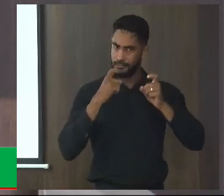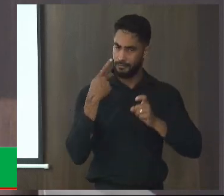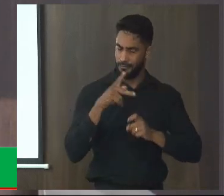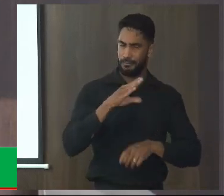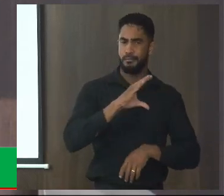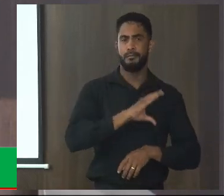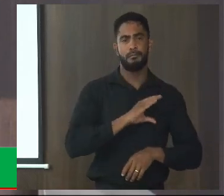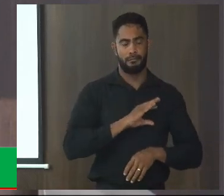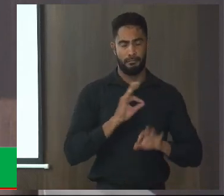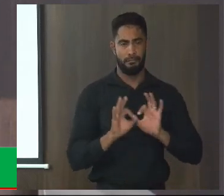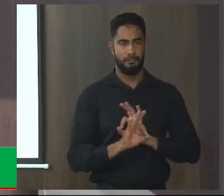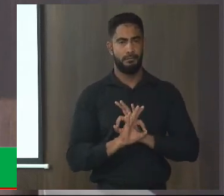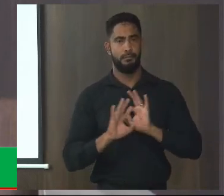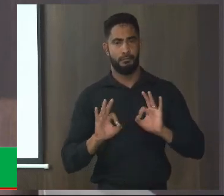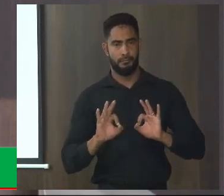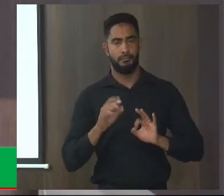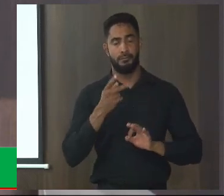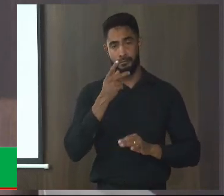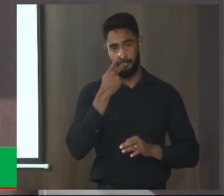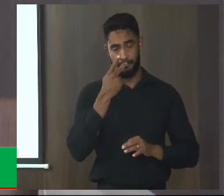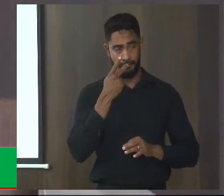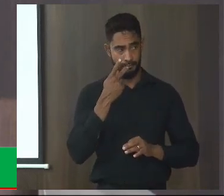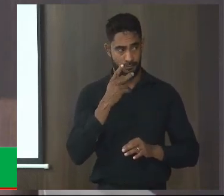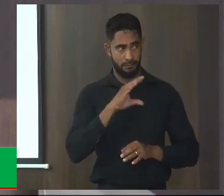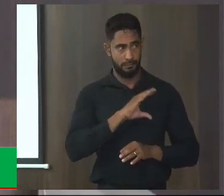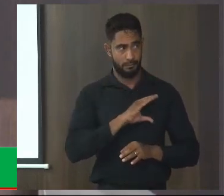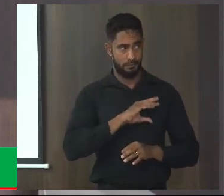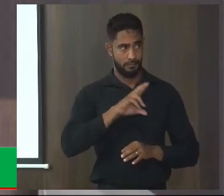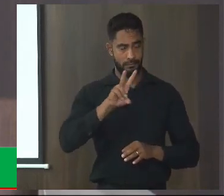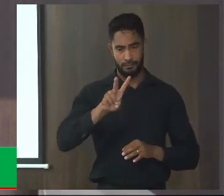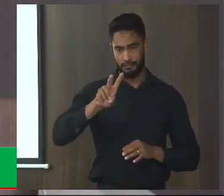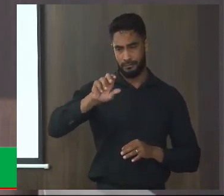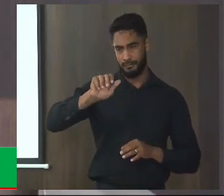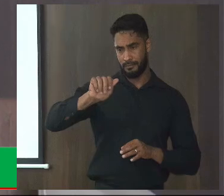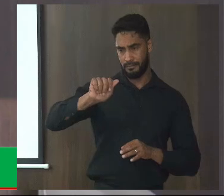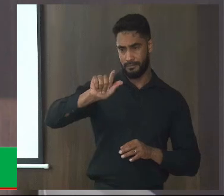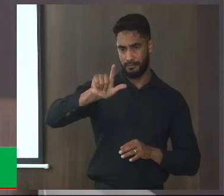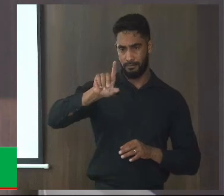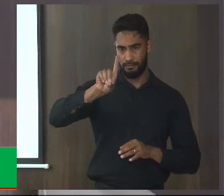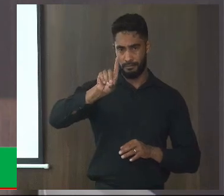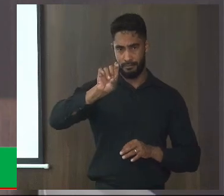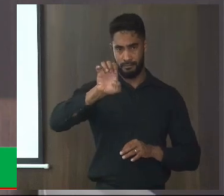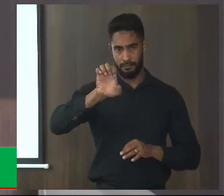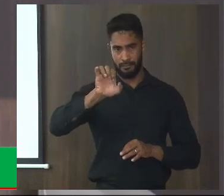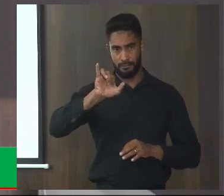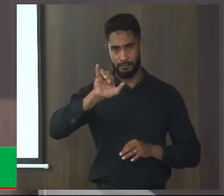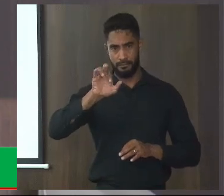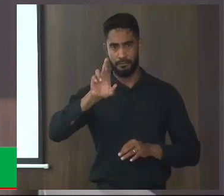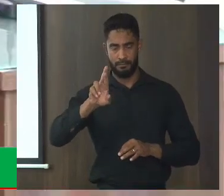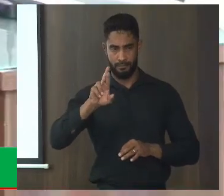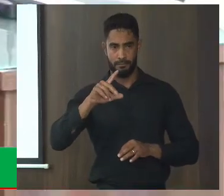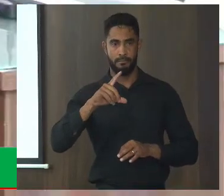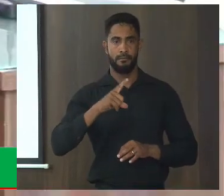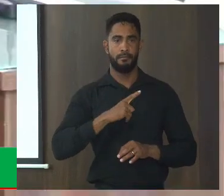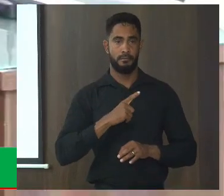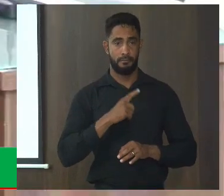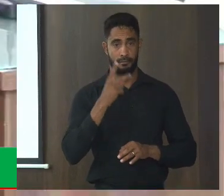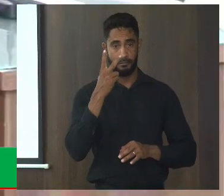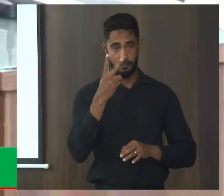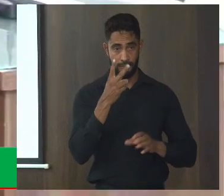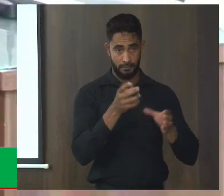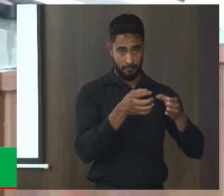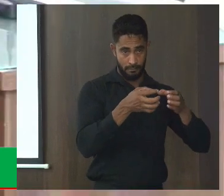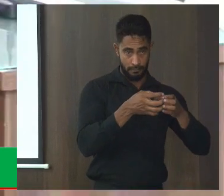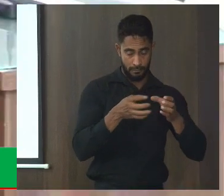pertinente, mas eu gostaria de dizer ao colega Valdeir, todos que estão nos assistindo, tem dois órgãos que